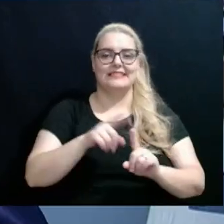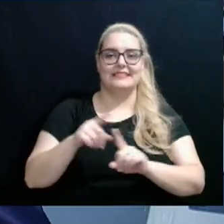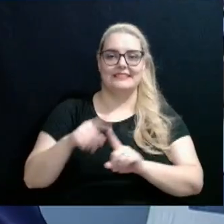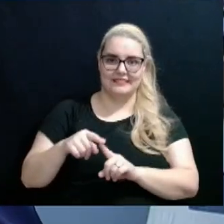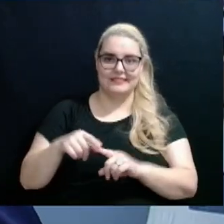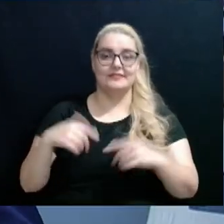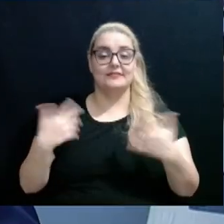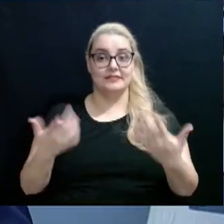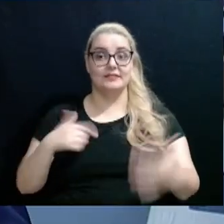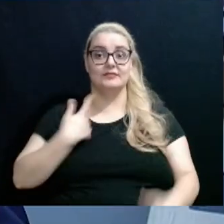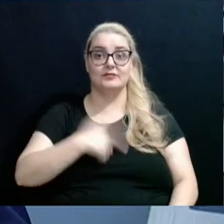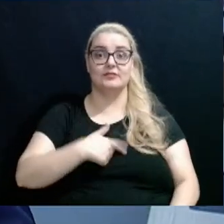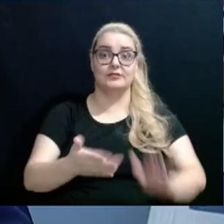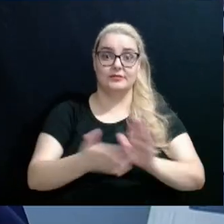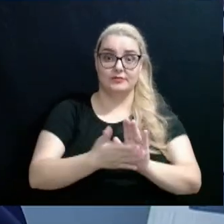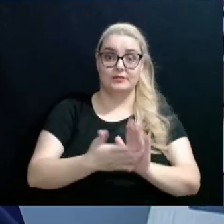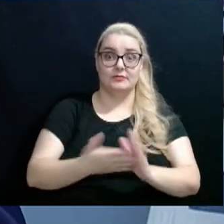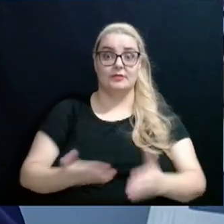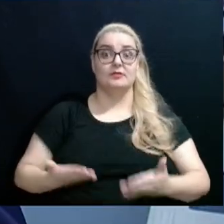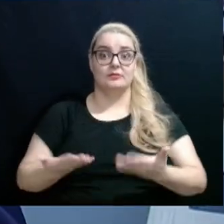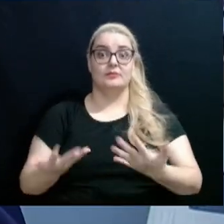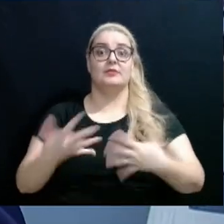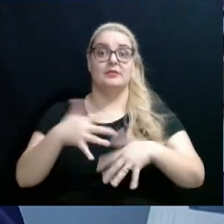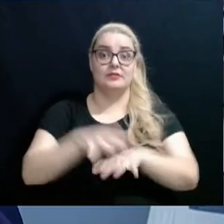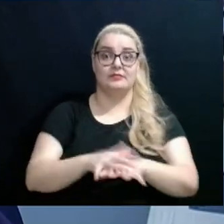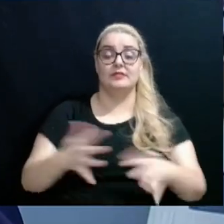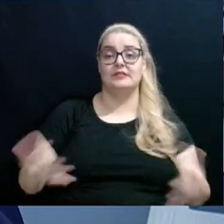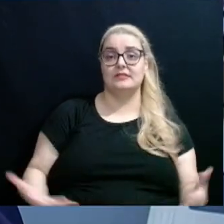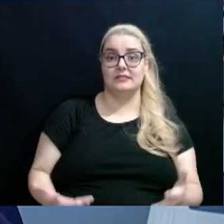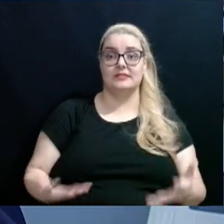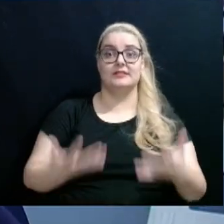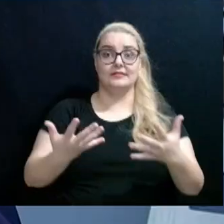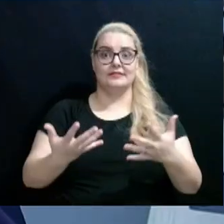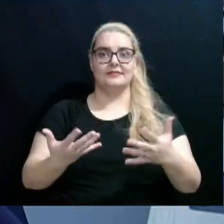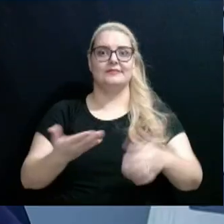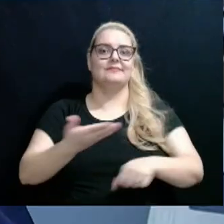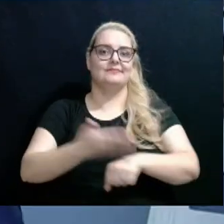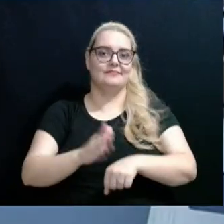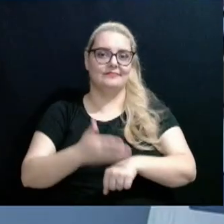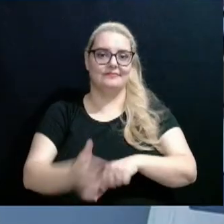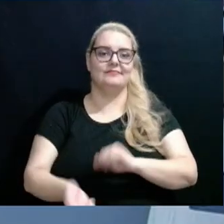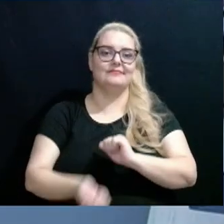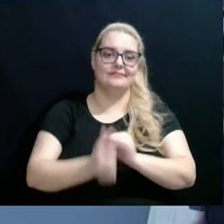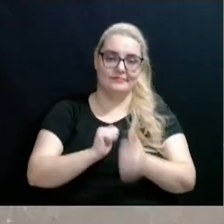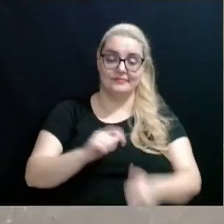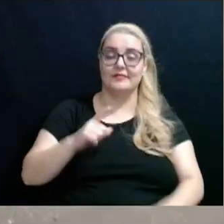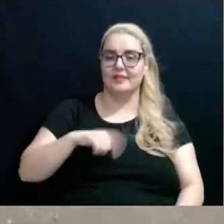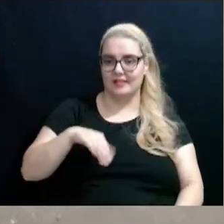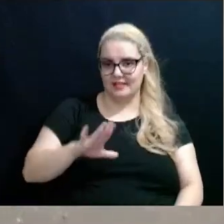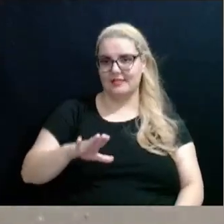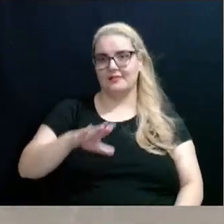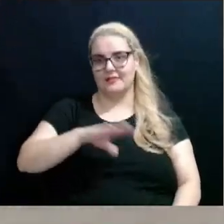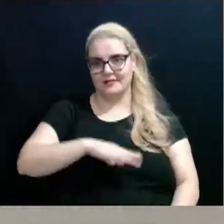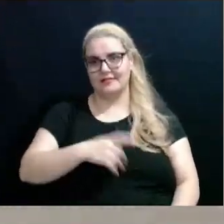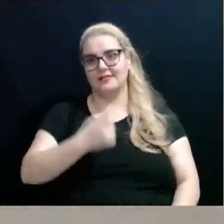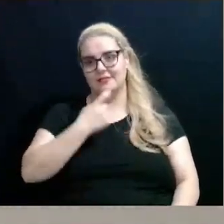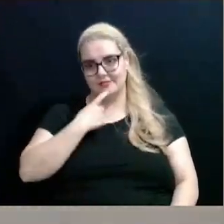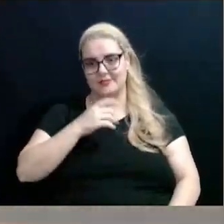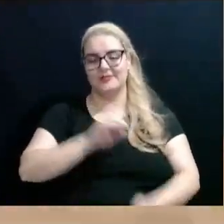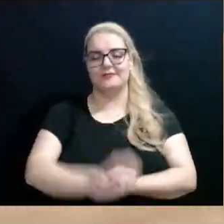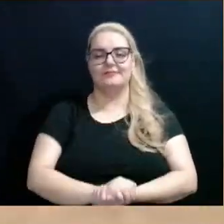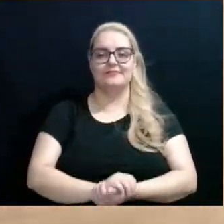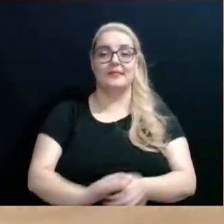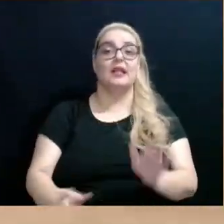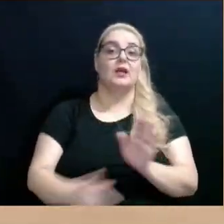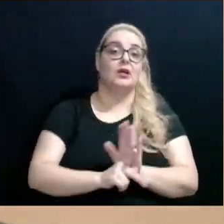a gente propôs colocar para incluir, incentivar essa prática do esporte e ter mais na cidade de Campinas. O projeto também